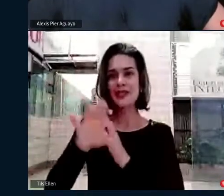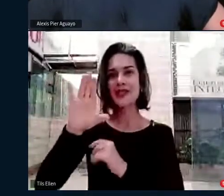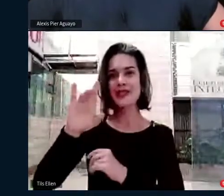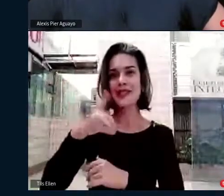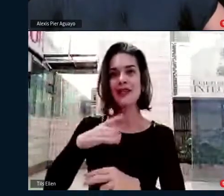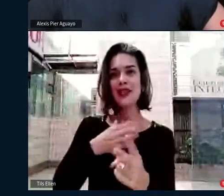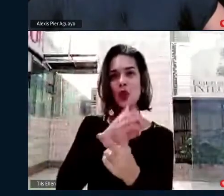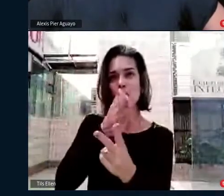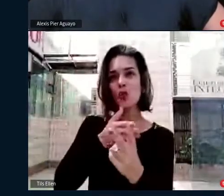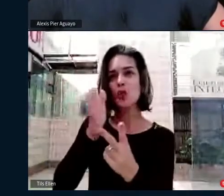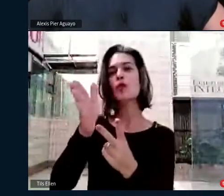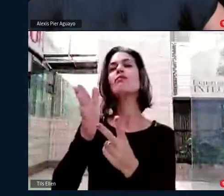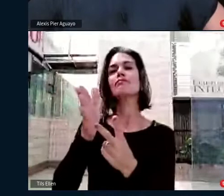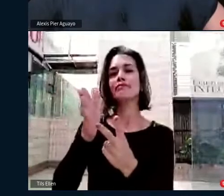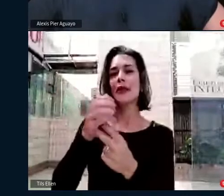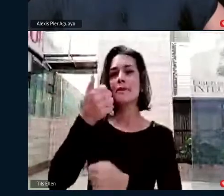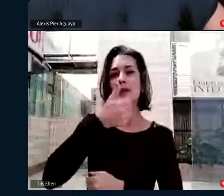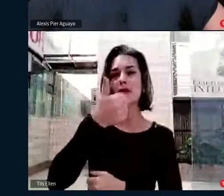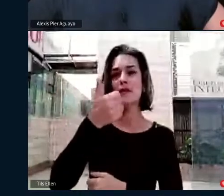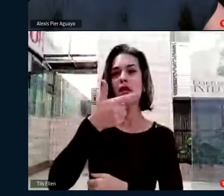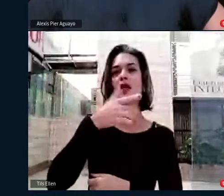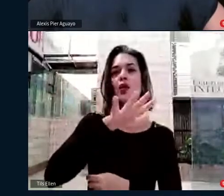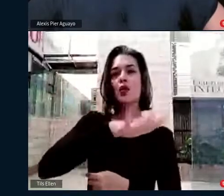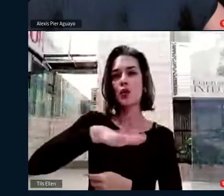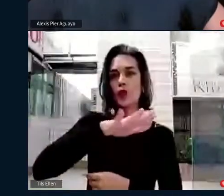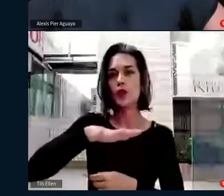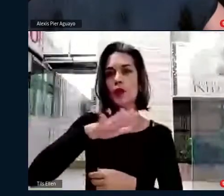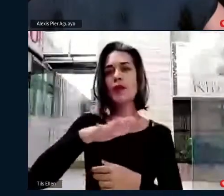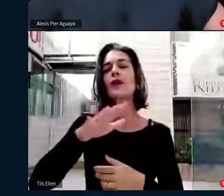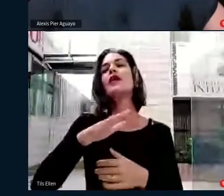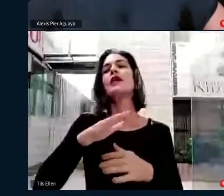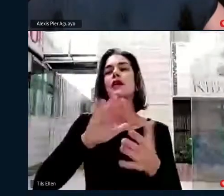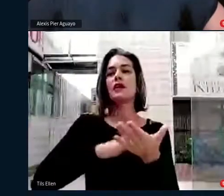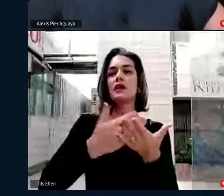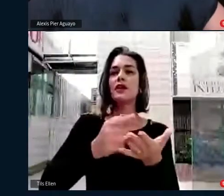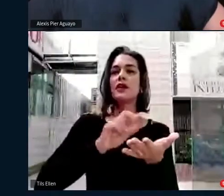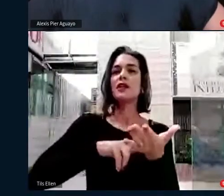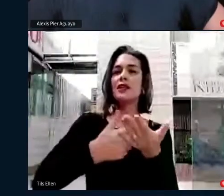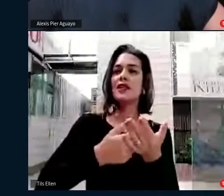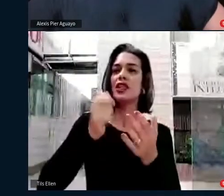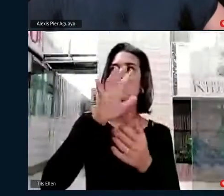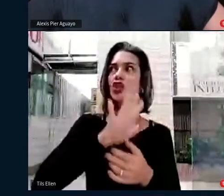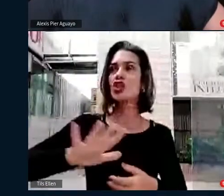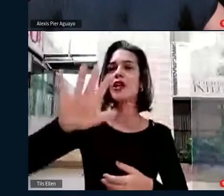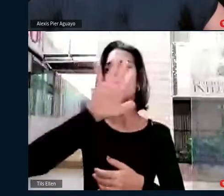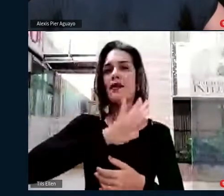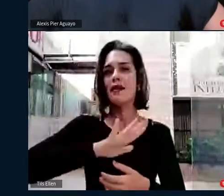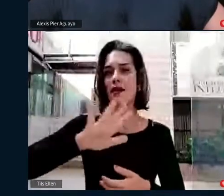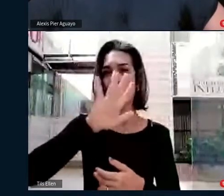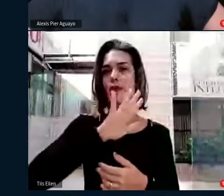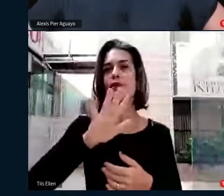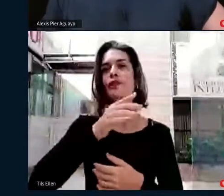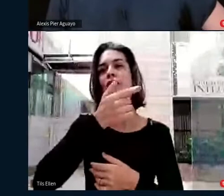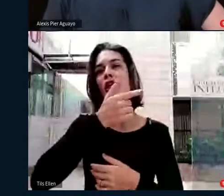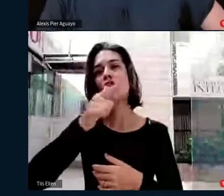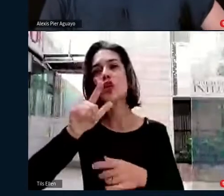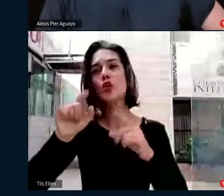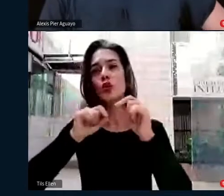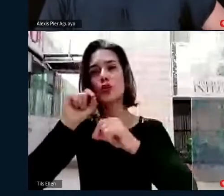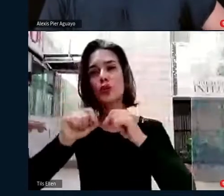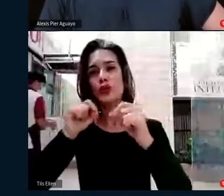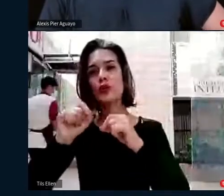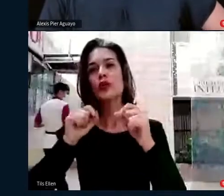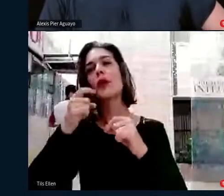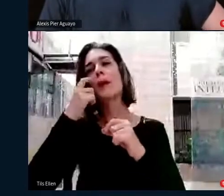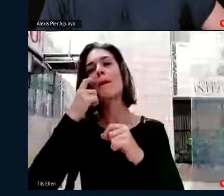duas direções. Primeiro, para esse grande campo, estudos da interpretação, que é mais recente, né? E os etios, que é mais recente